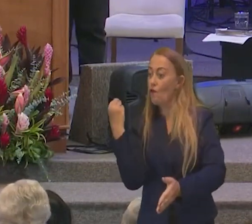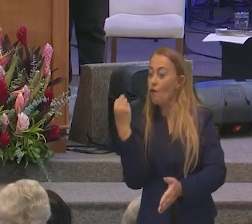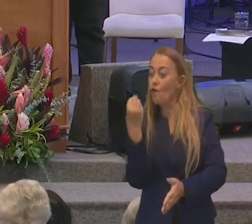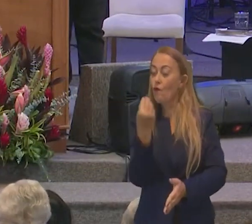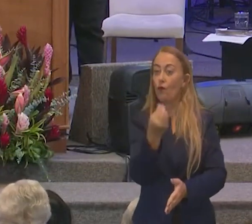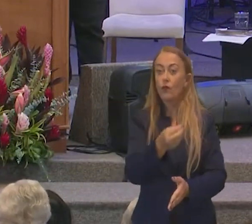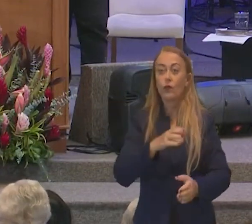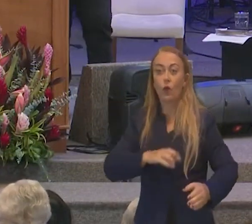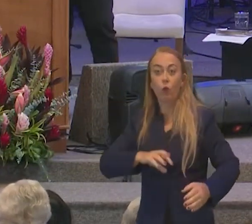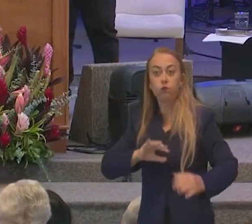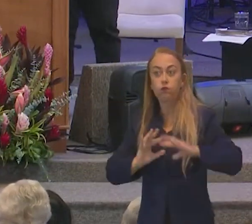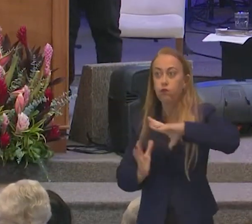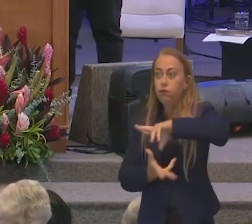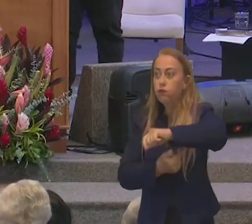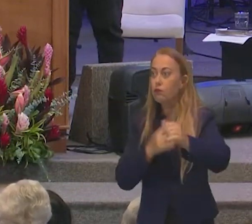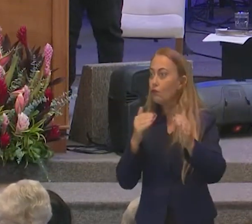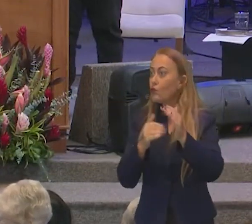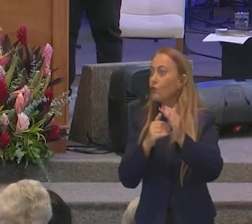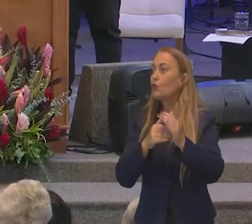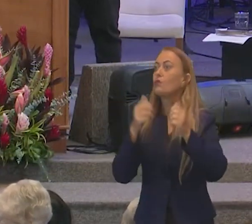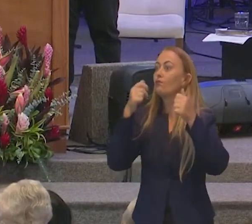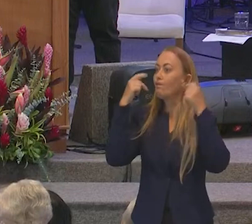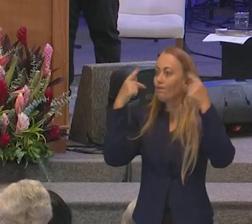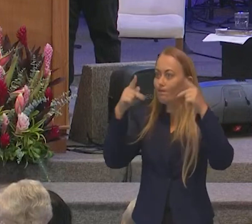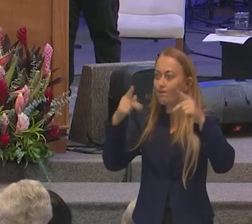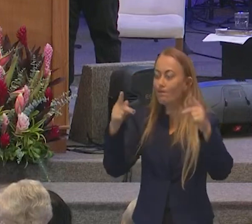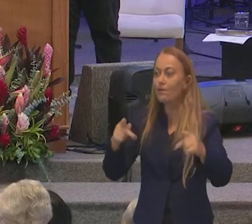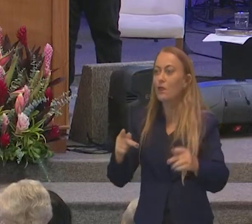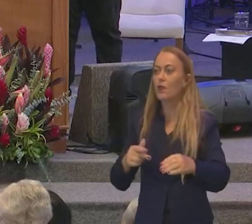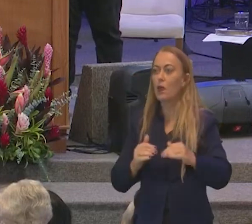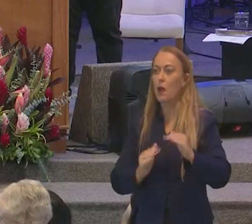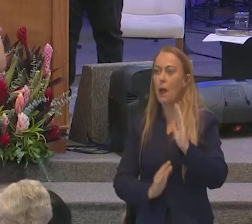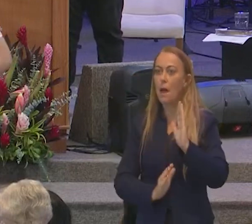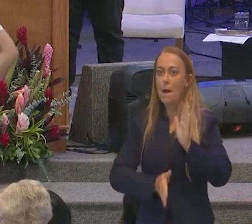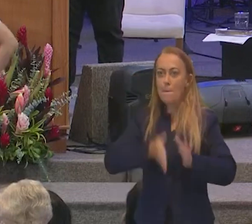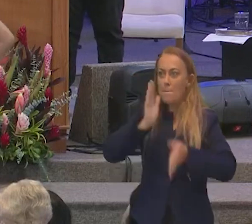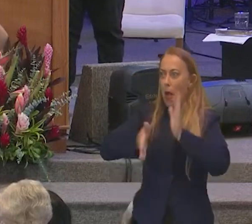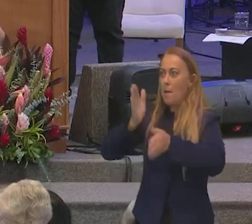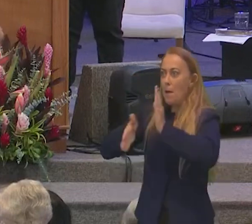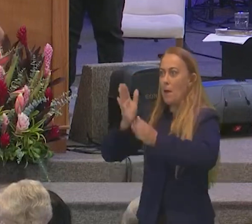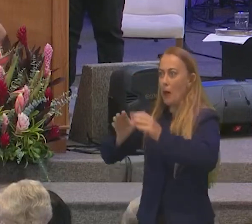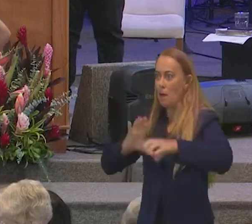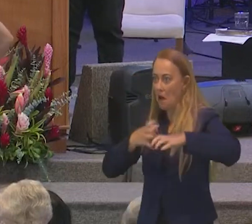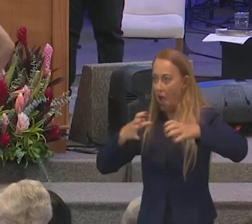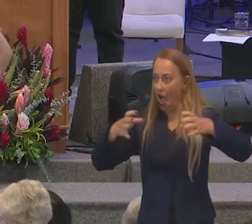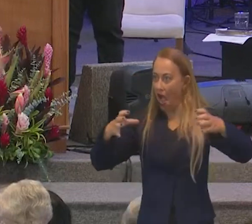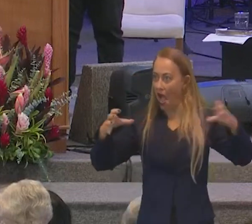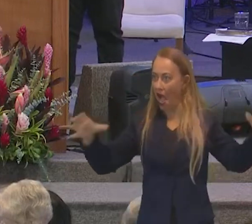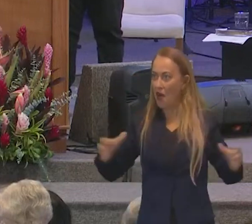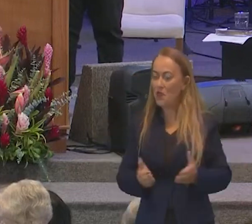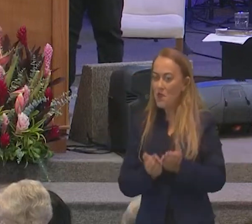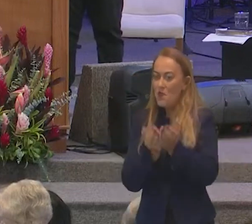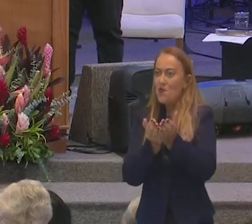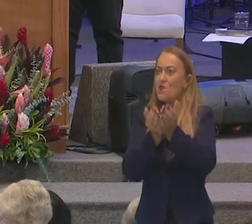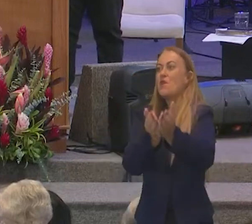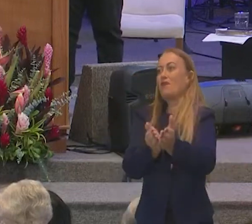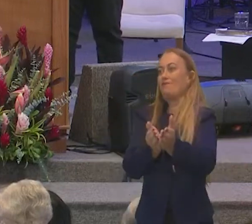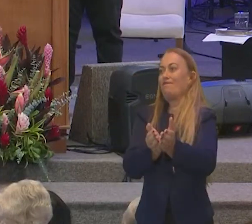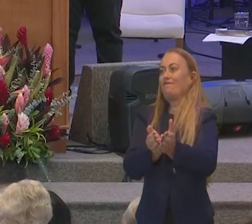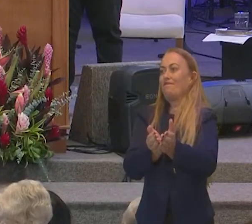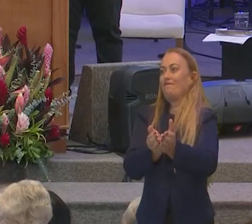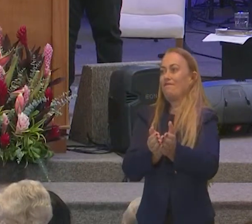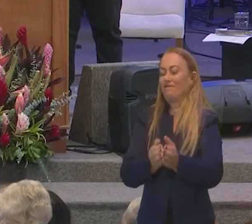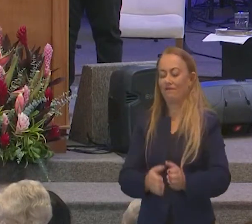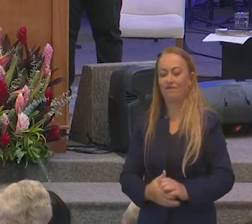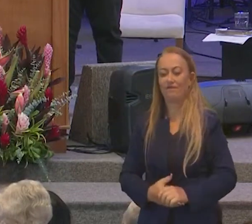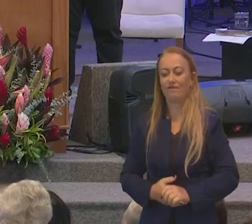inteiro, levando a palavra do Senhor, a maior biblioteca flutuante do mundo, levando a palavra de Deus. Irmãos,